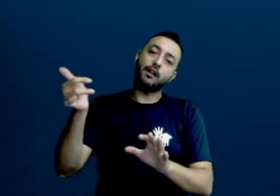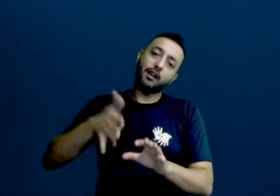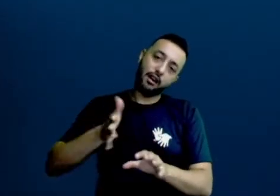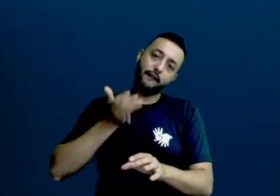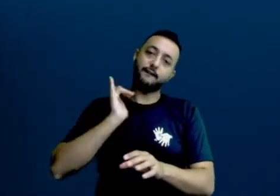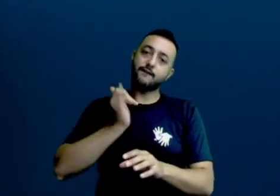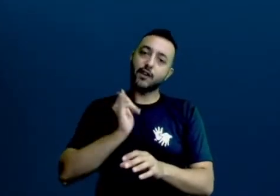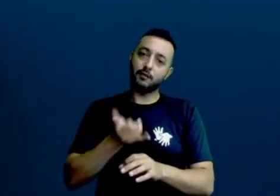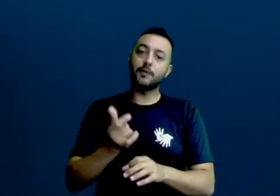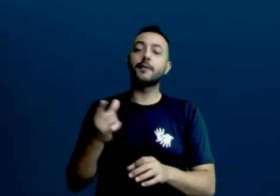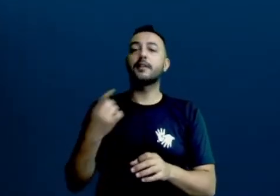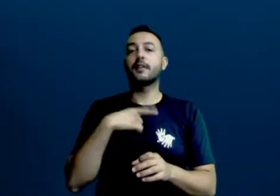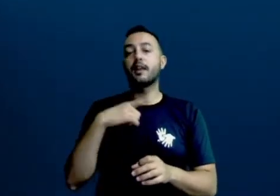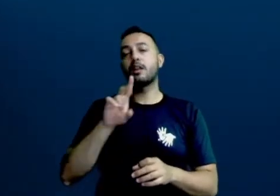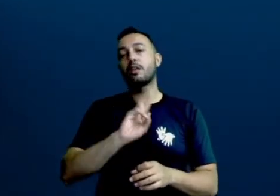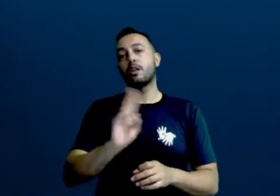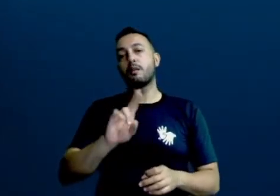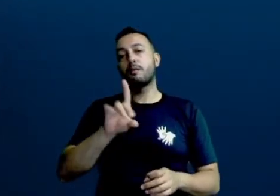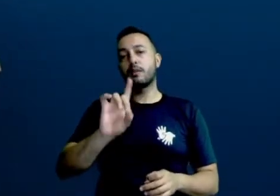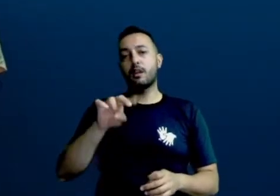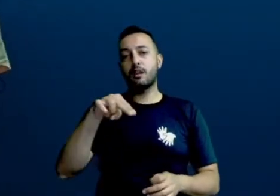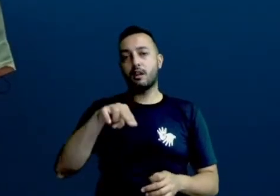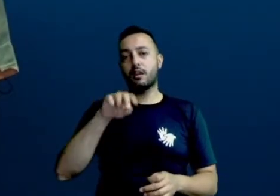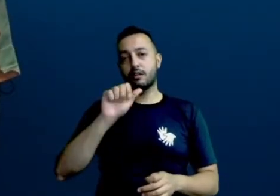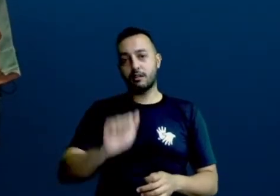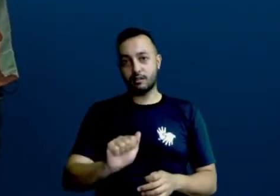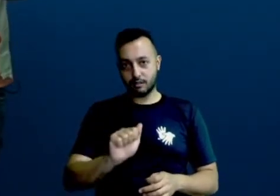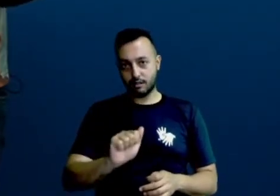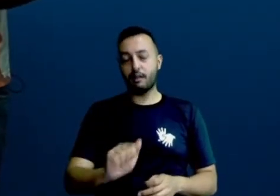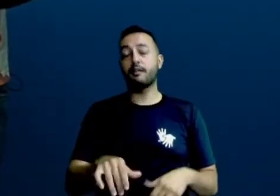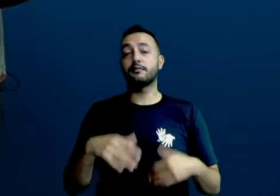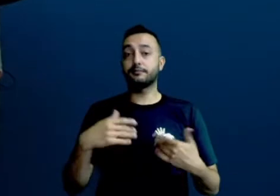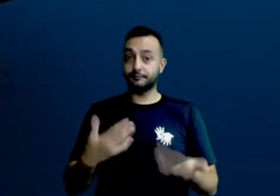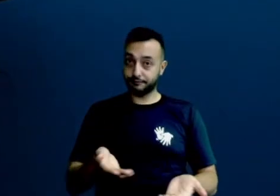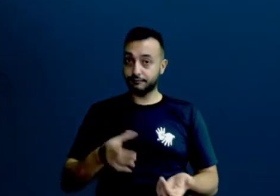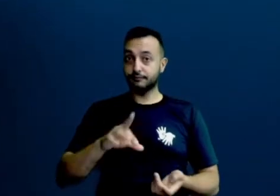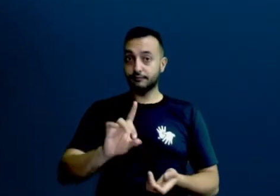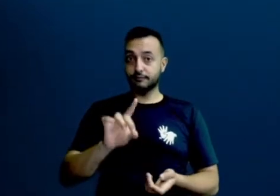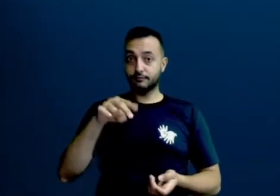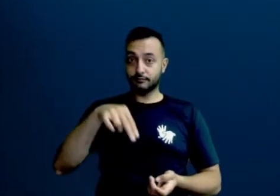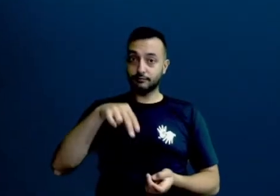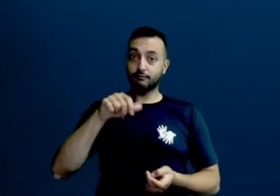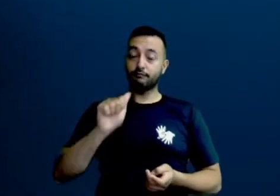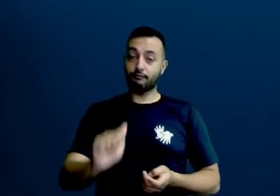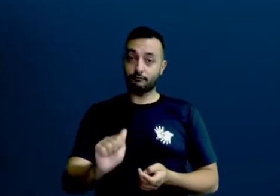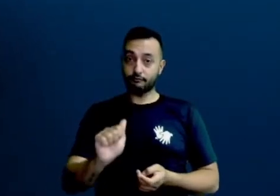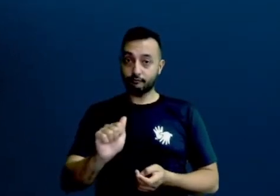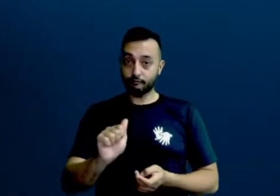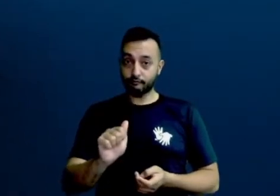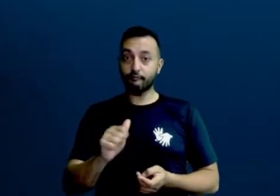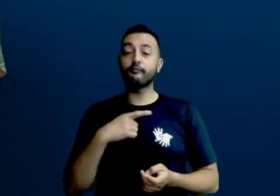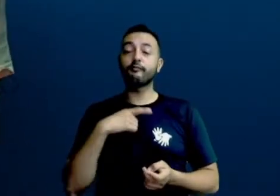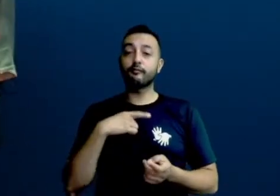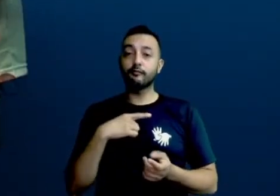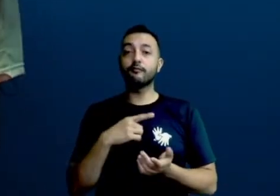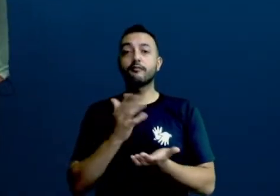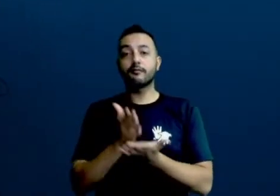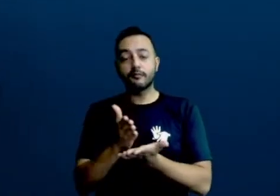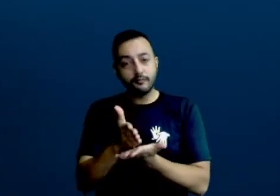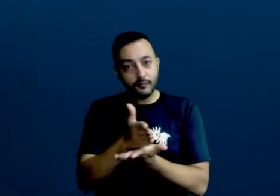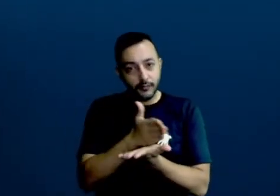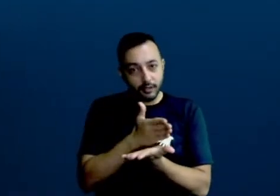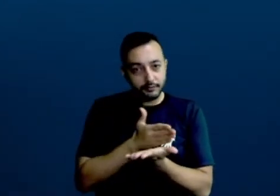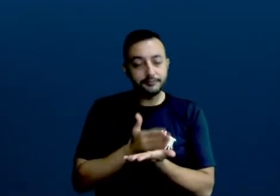genética que nós o DNA Tá certo e nesse DNA obviamente nós vamos ter fragnet